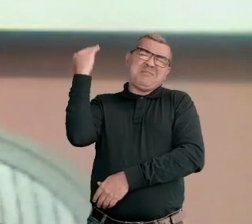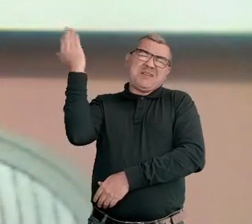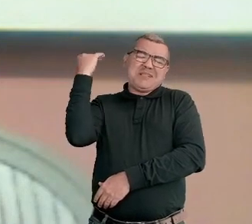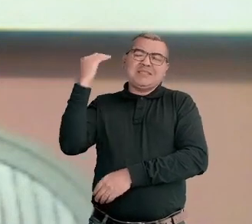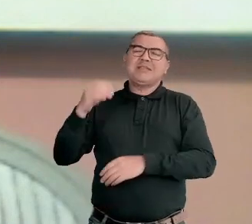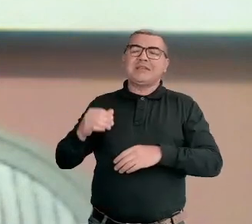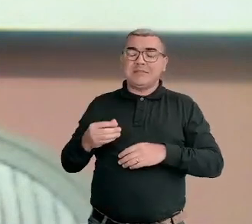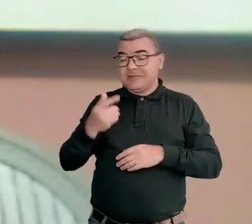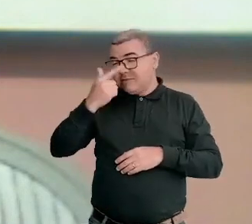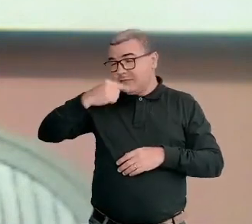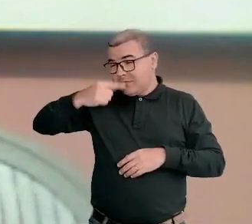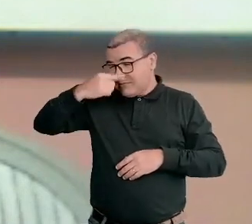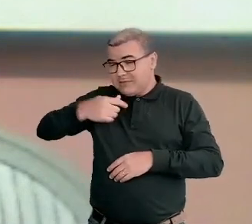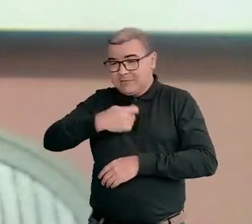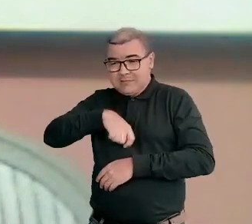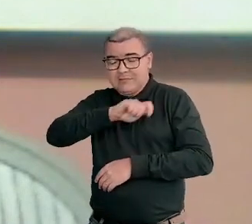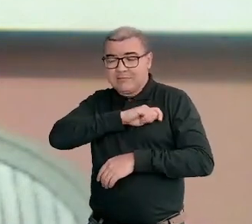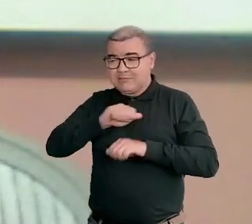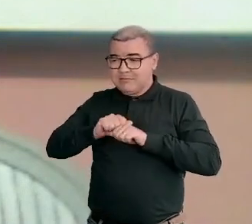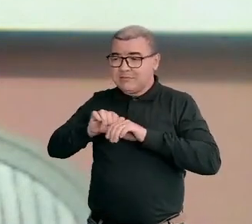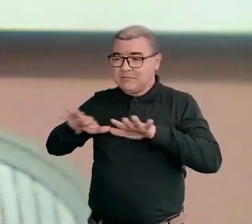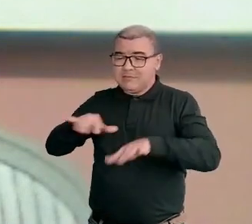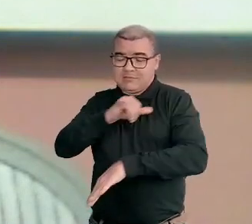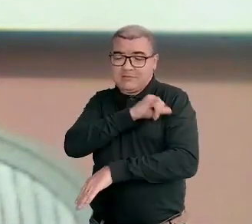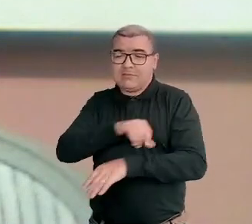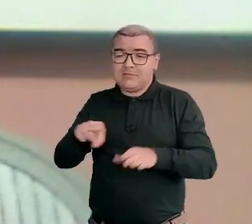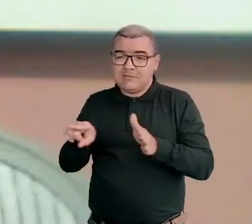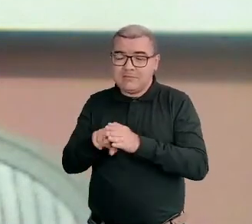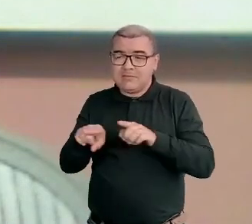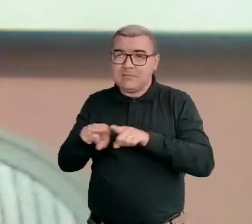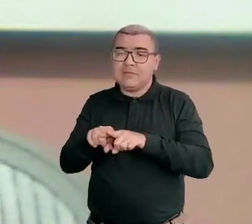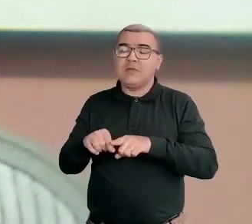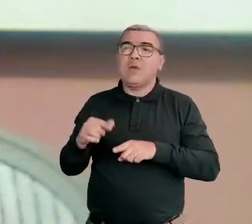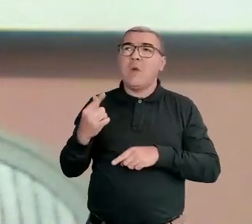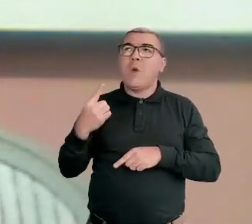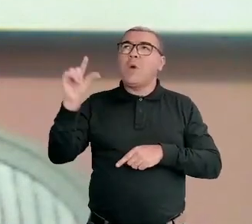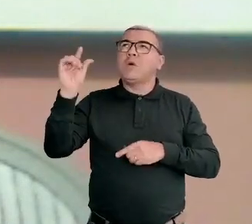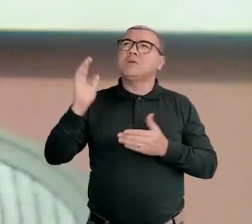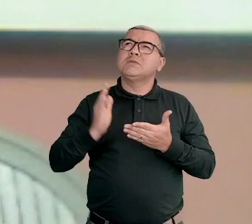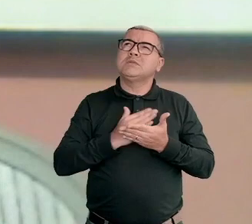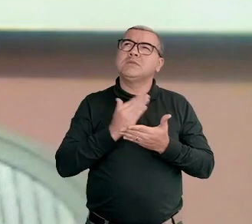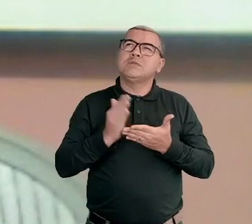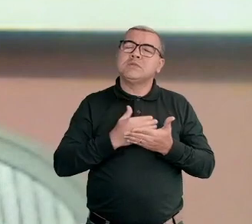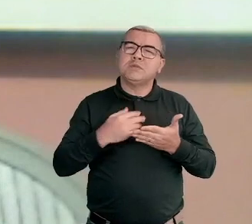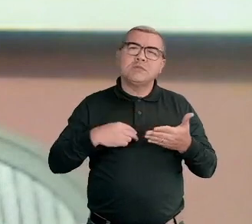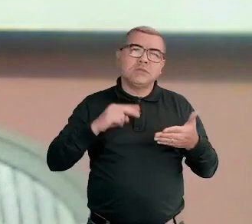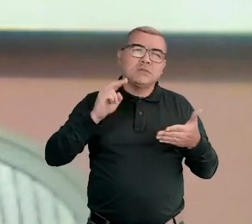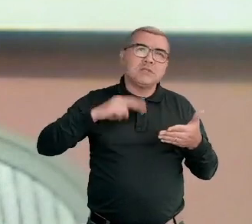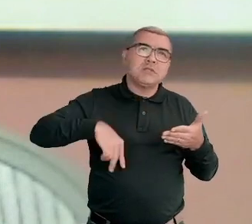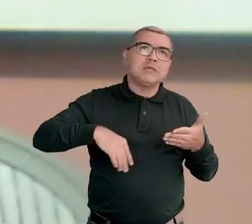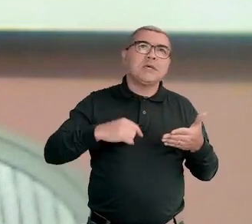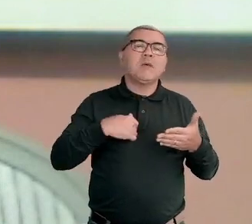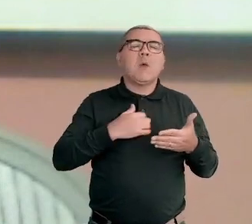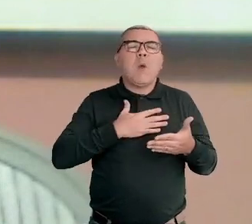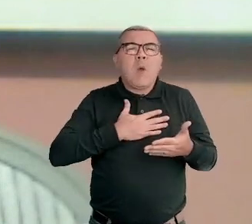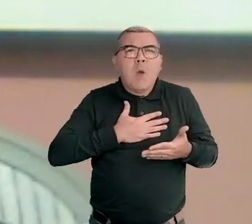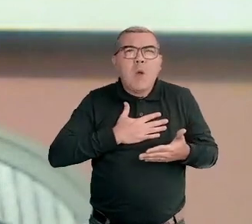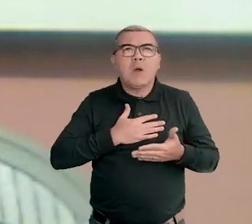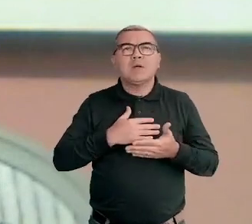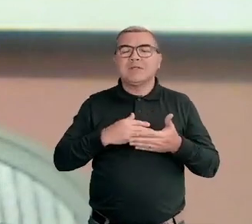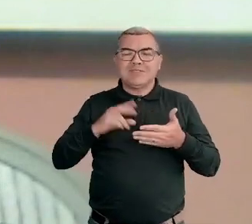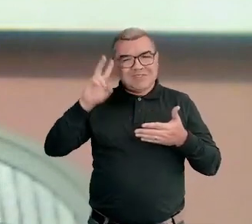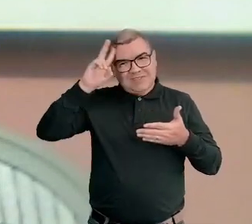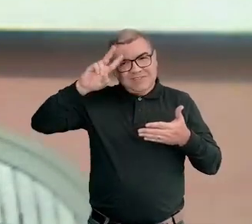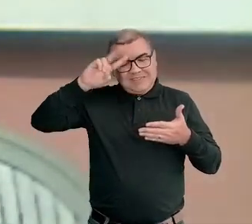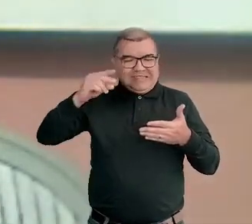E ainda fui ler também essa outra publicação que eu considero... Eu gosto muito de história das epidemias,